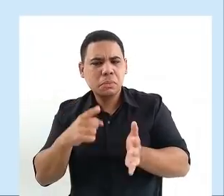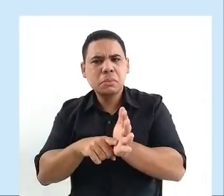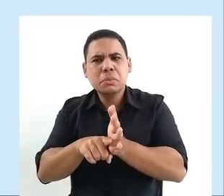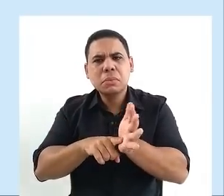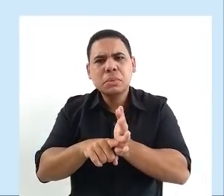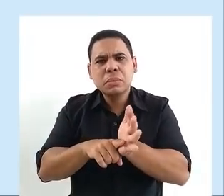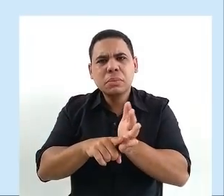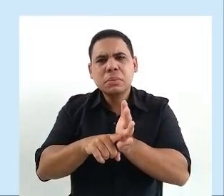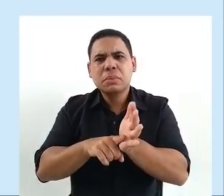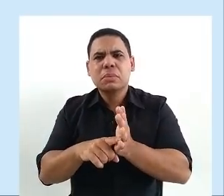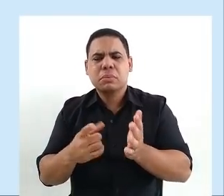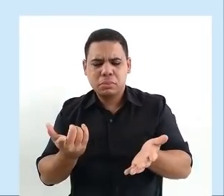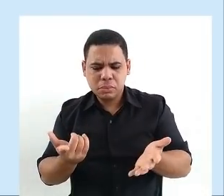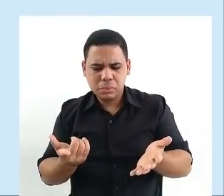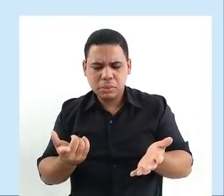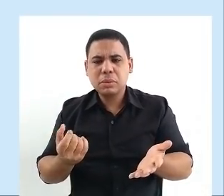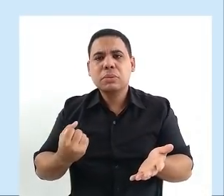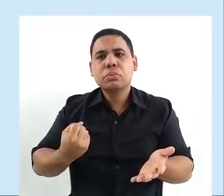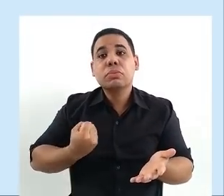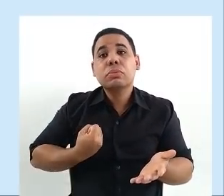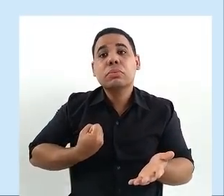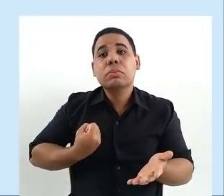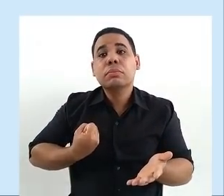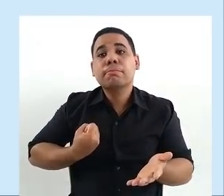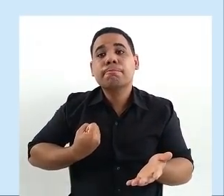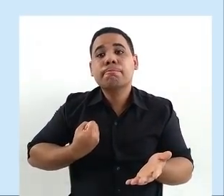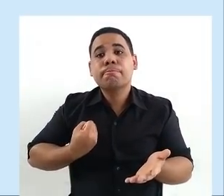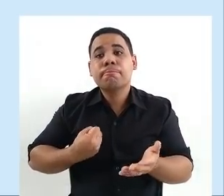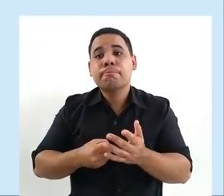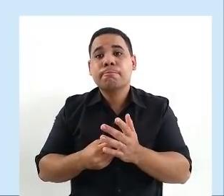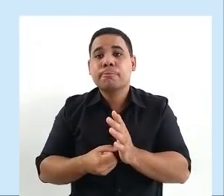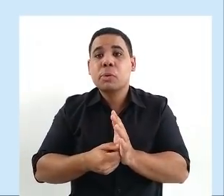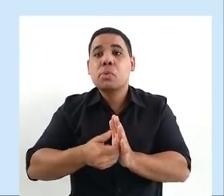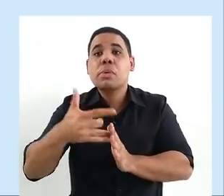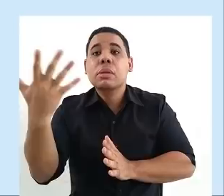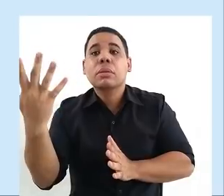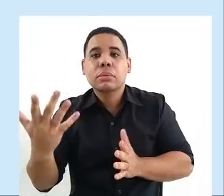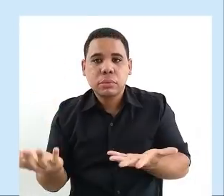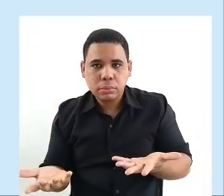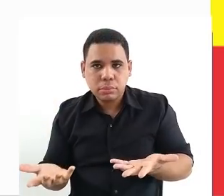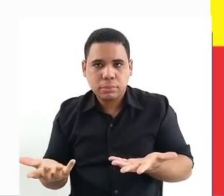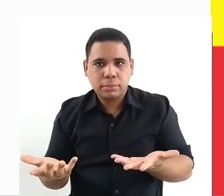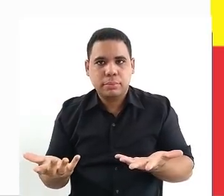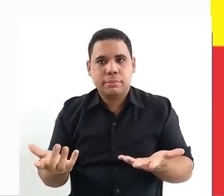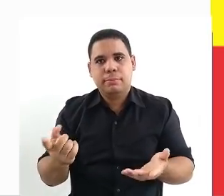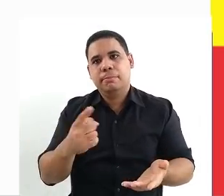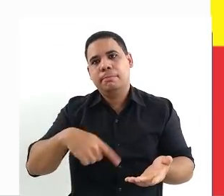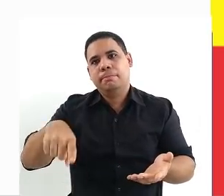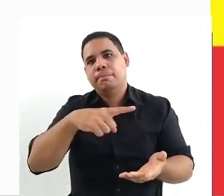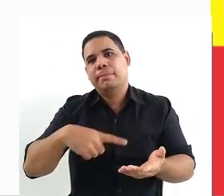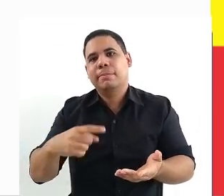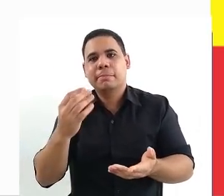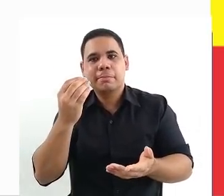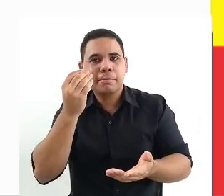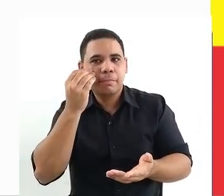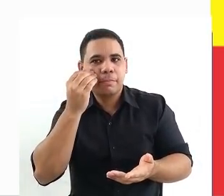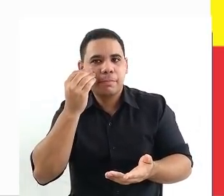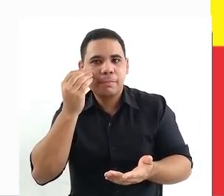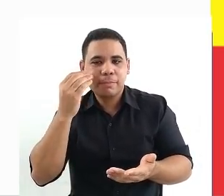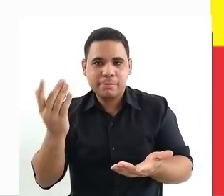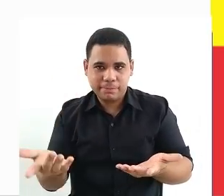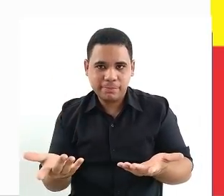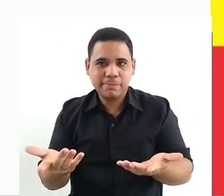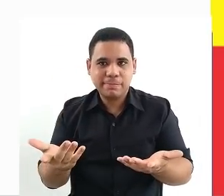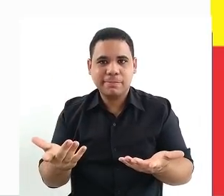serão essenciais agora para o decorrer dessa aula, você vai ver nessa tabelinha aqui. Olha, vai